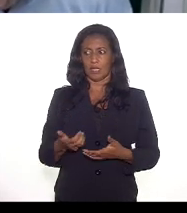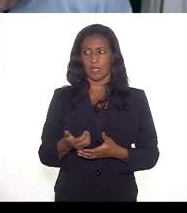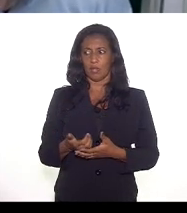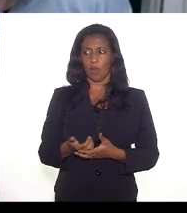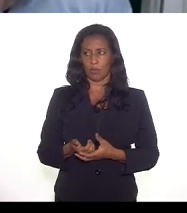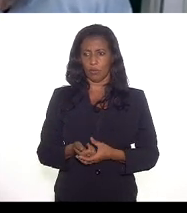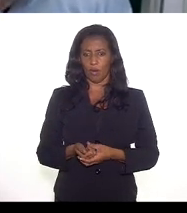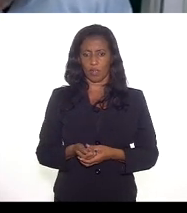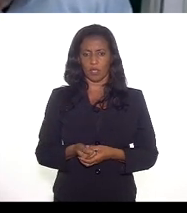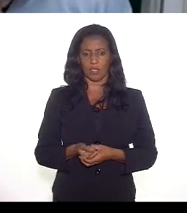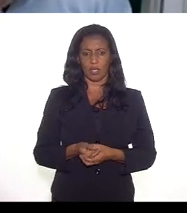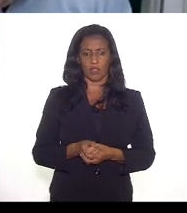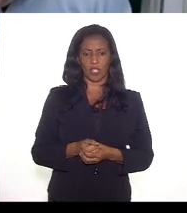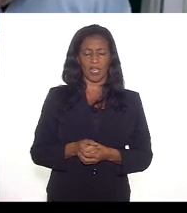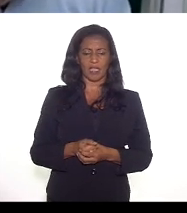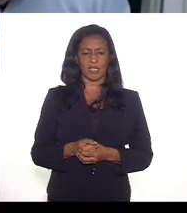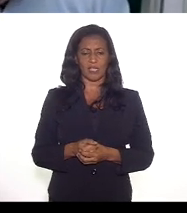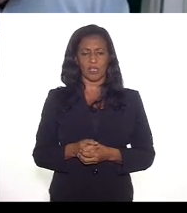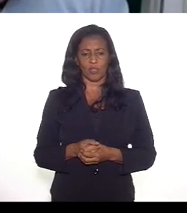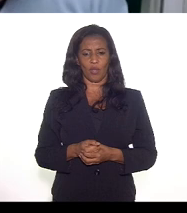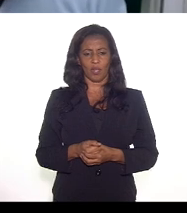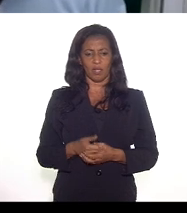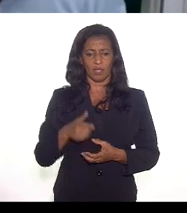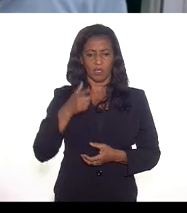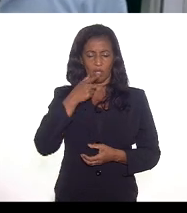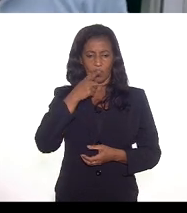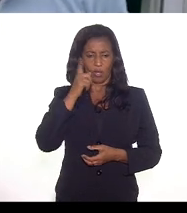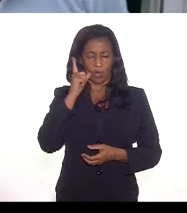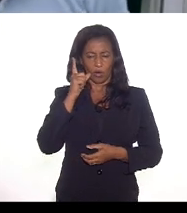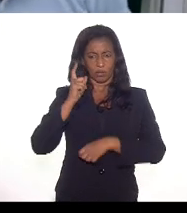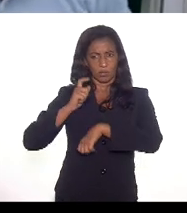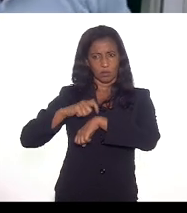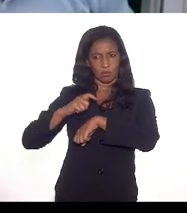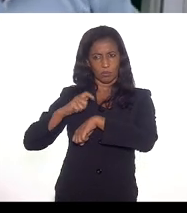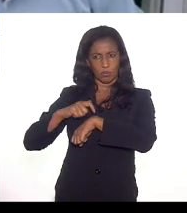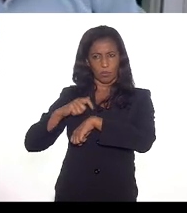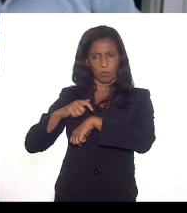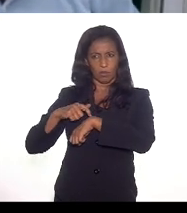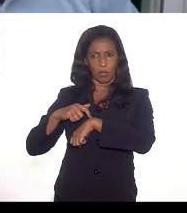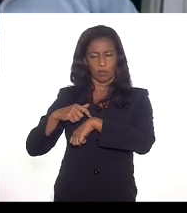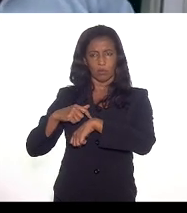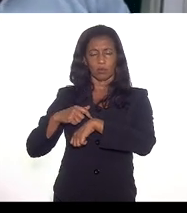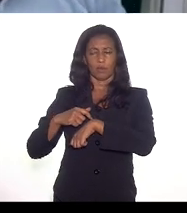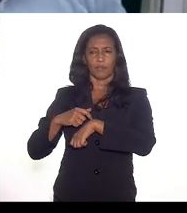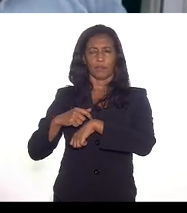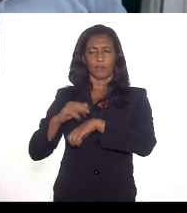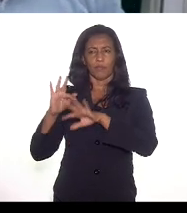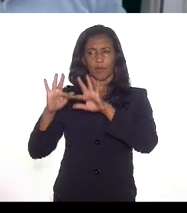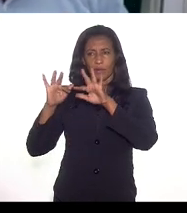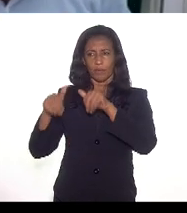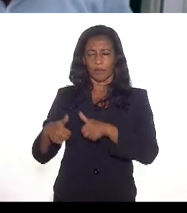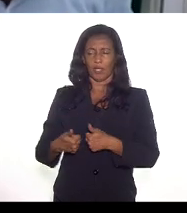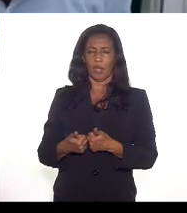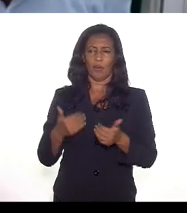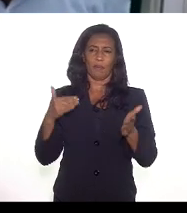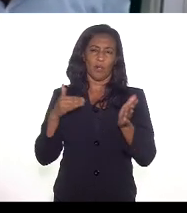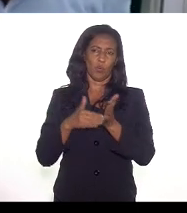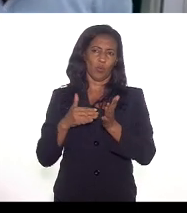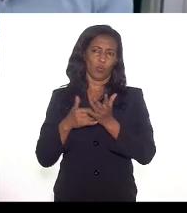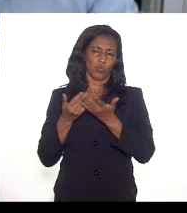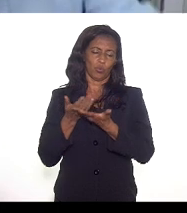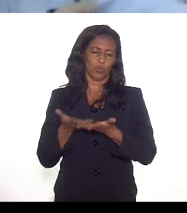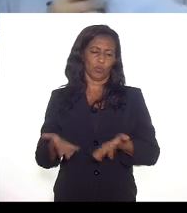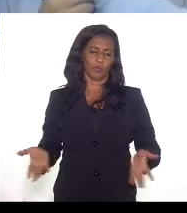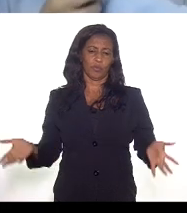do José Cláudio. Então, eu deixo aqui, neste momento do expediente final, as minhas últimas